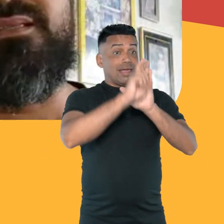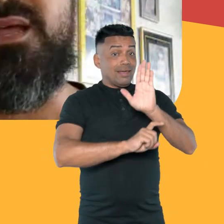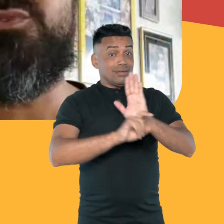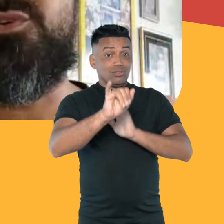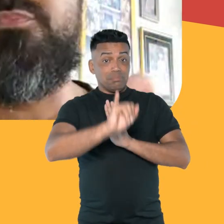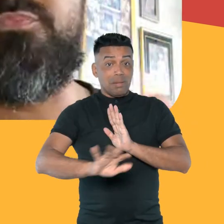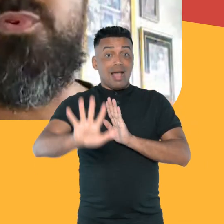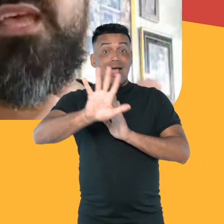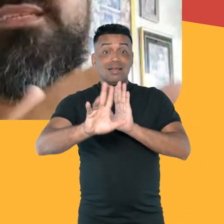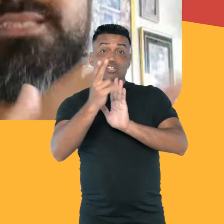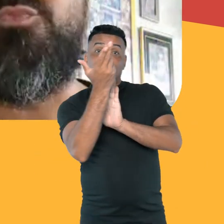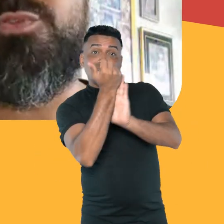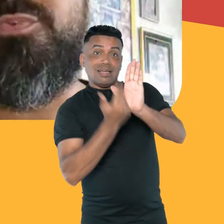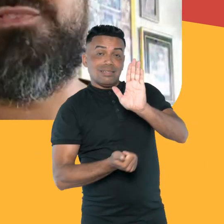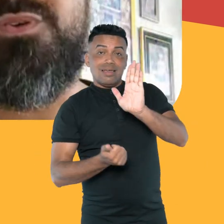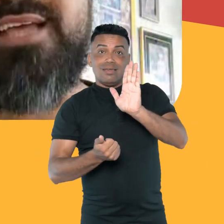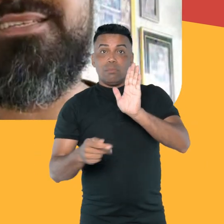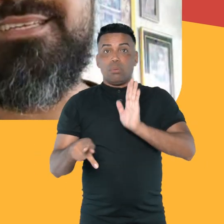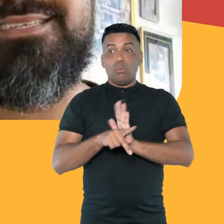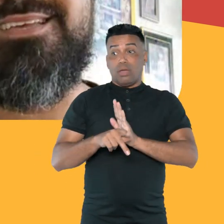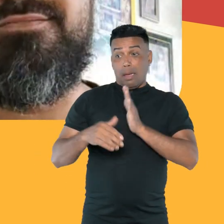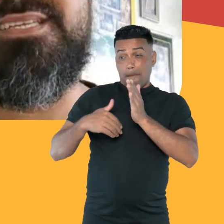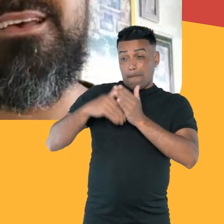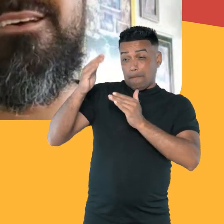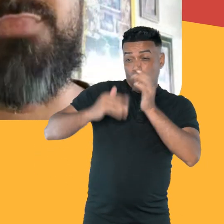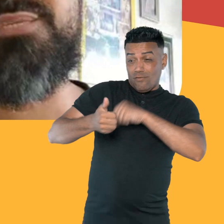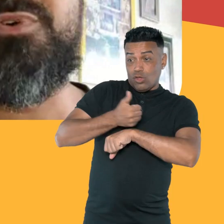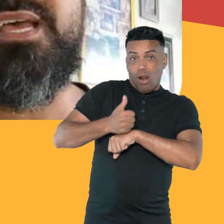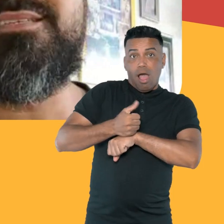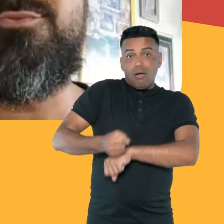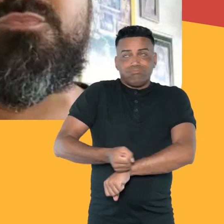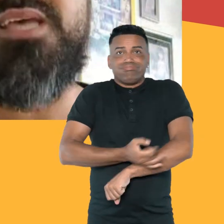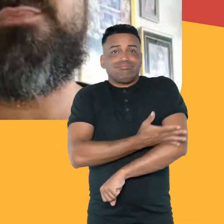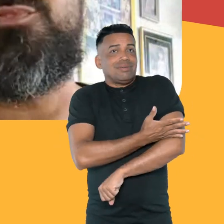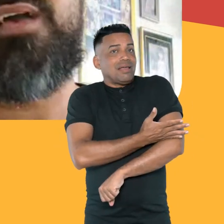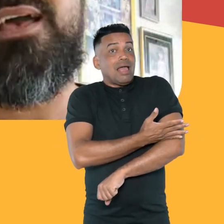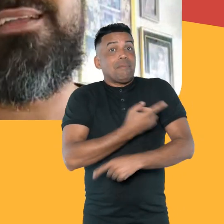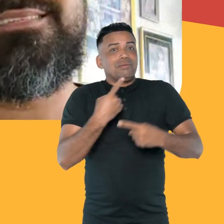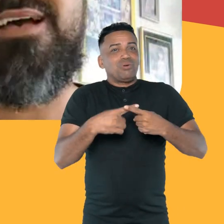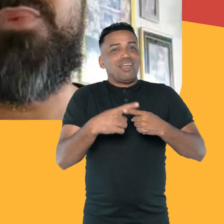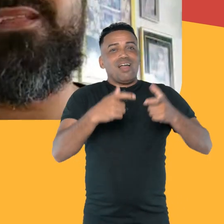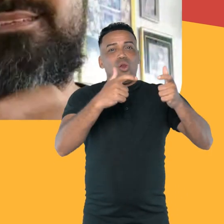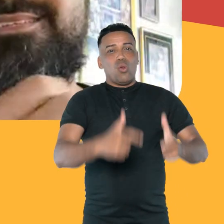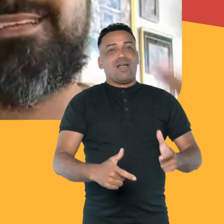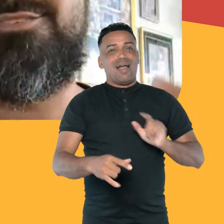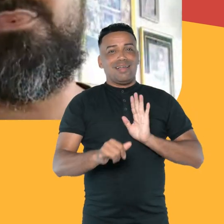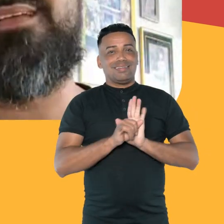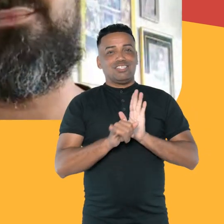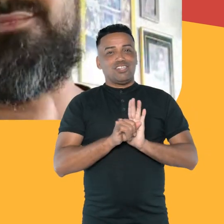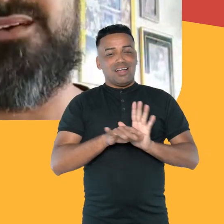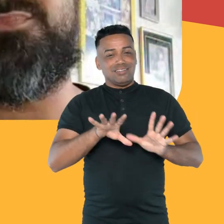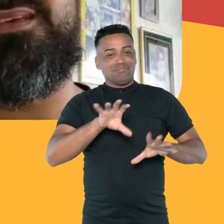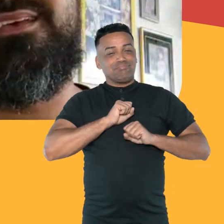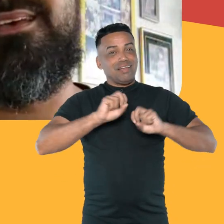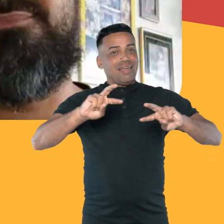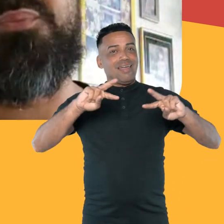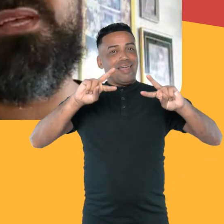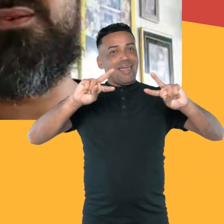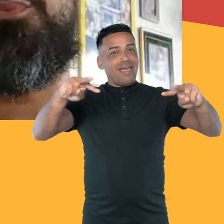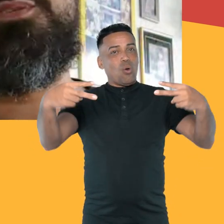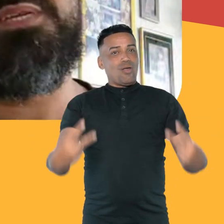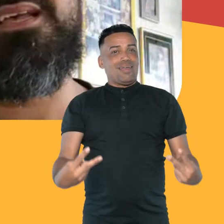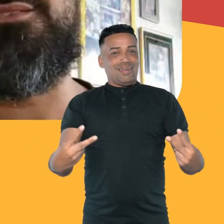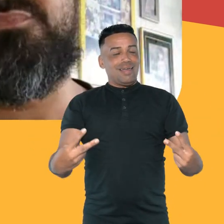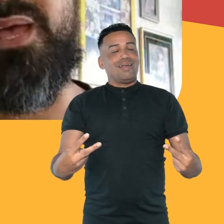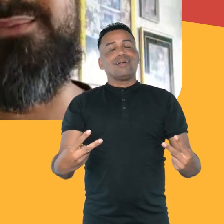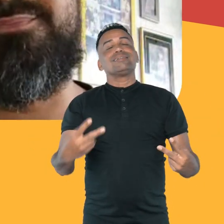ilustração, não só porque eles são muito profissionais e sensíveis, mas porque eles são do mesmo lugar, eles sabem desse sentimento, sabe? Para